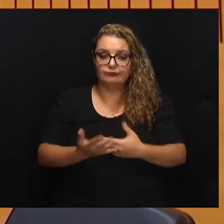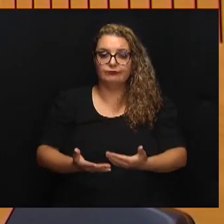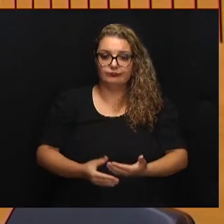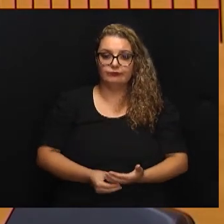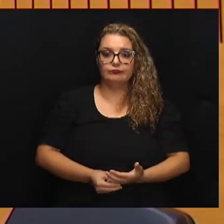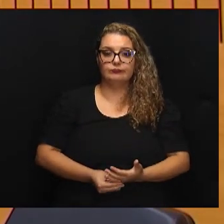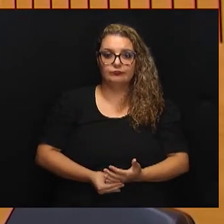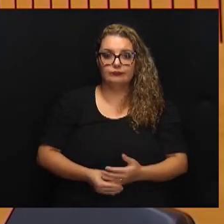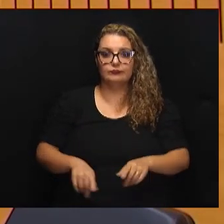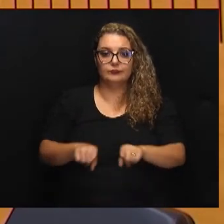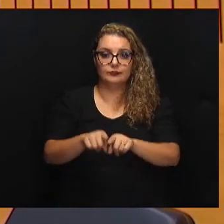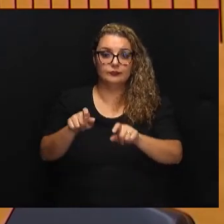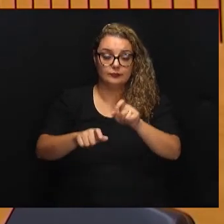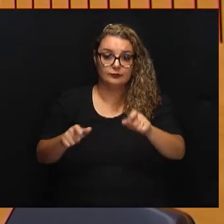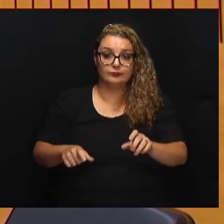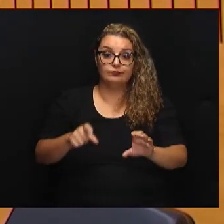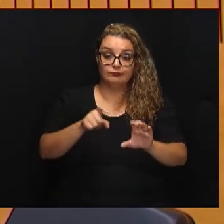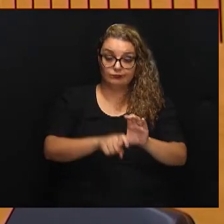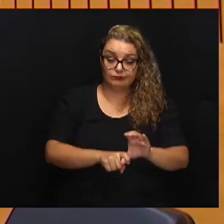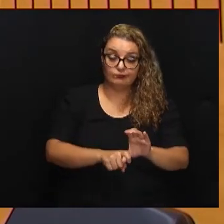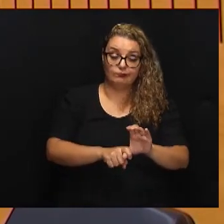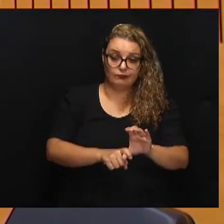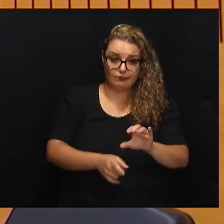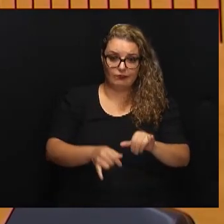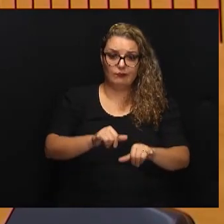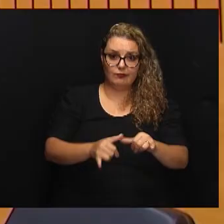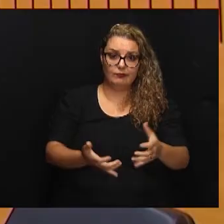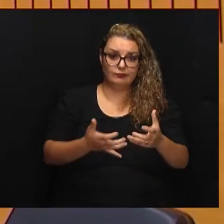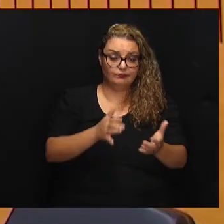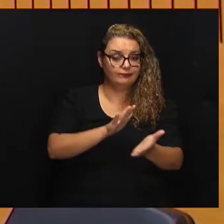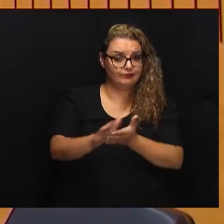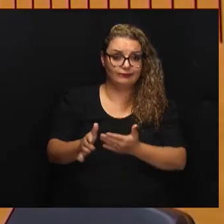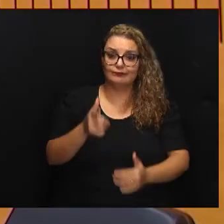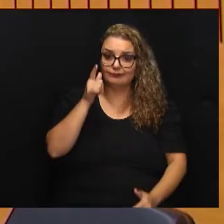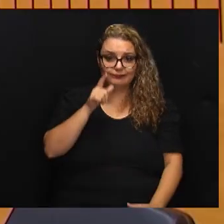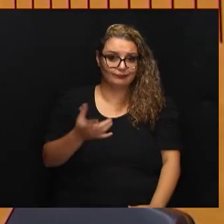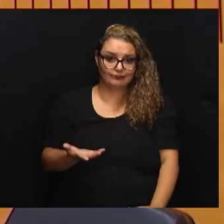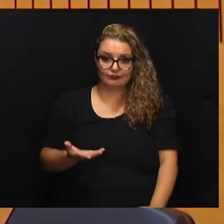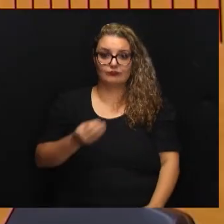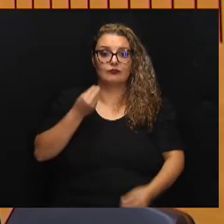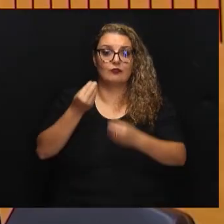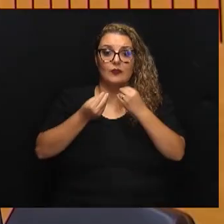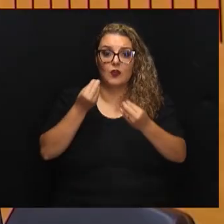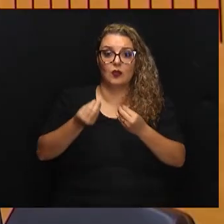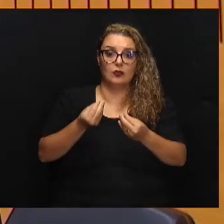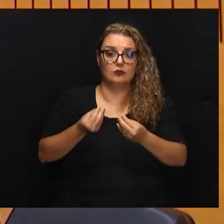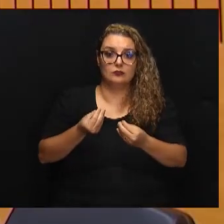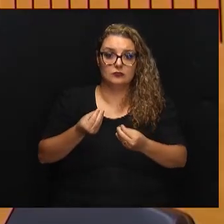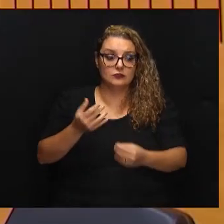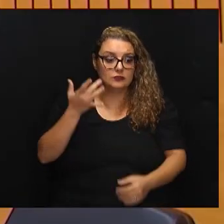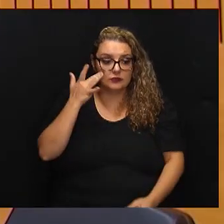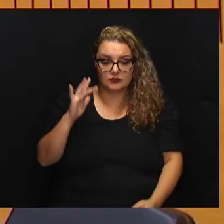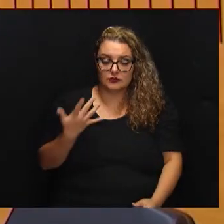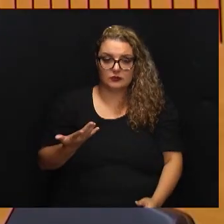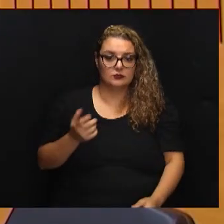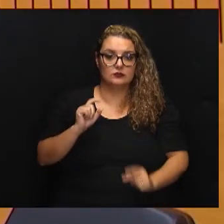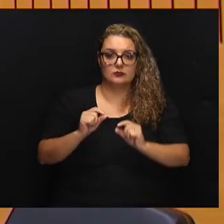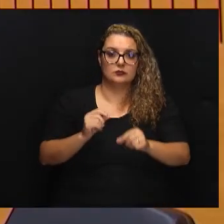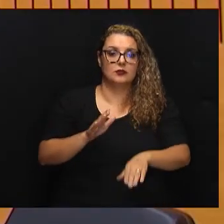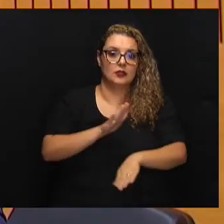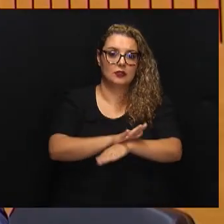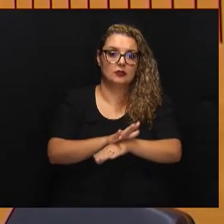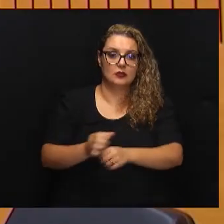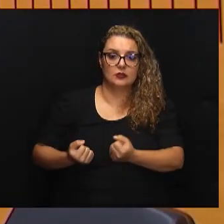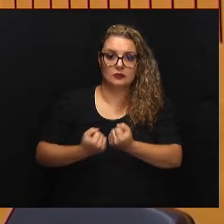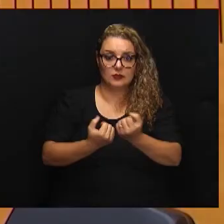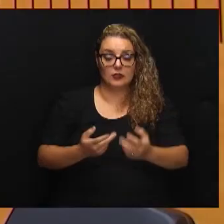para os dependentes químicos, que muitos deles querem sair das drogas e não conseguem, não sabem aonde pedir ajuda. E a Comissão de Políticas de Prevenção às